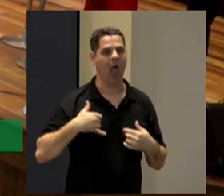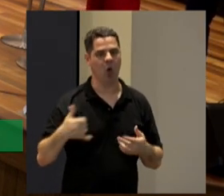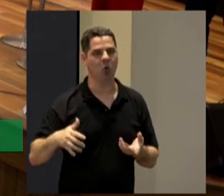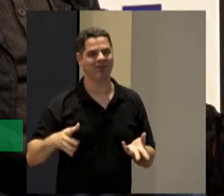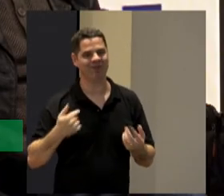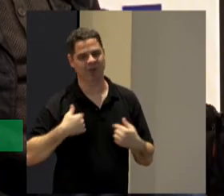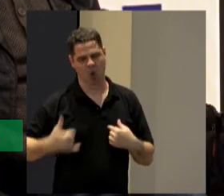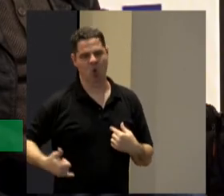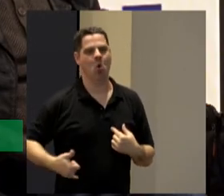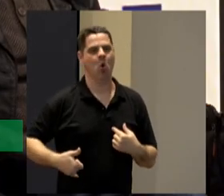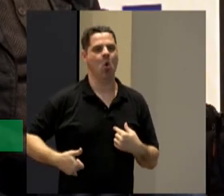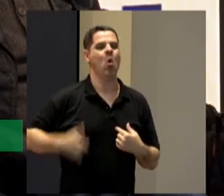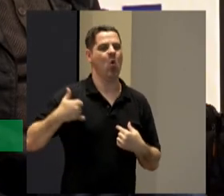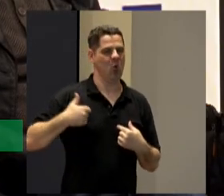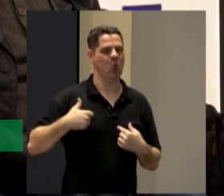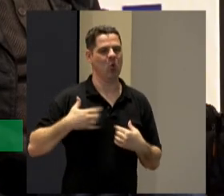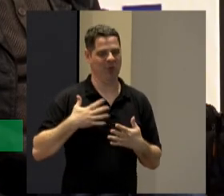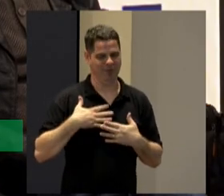danado, assim,